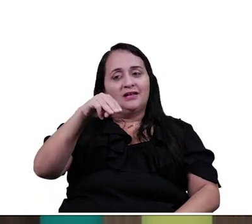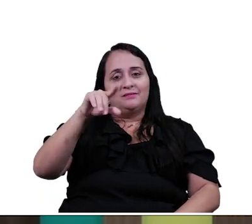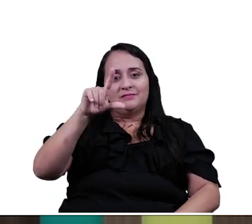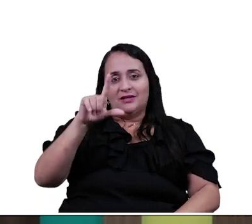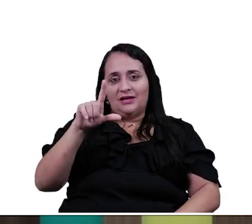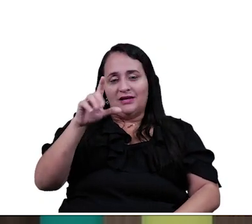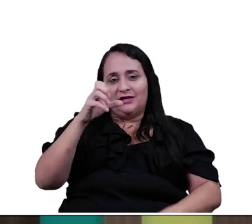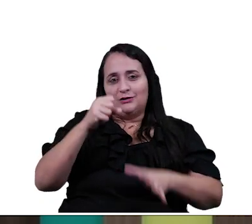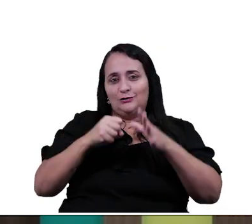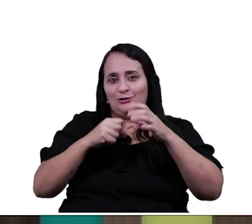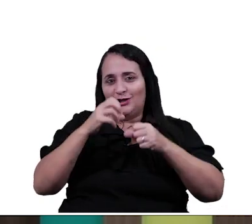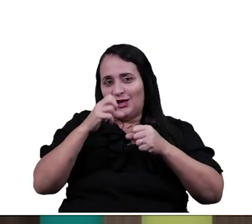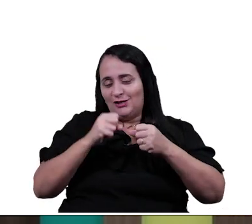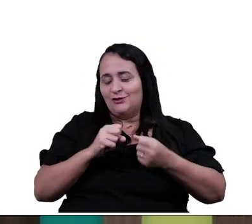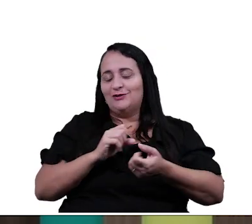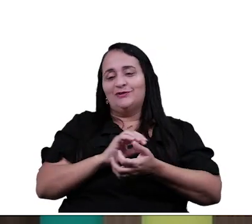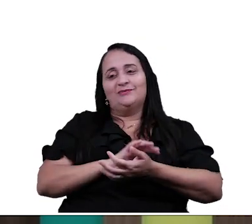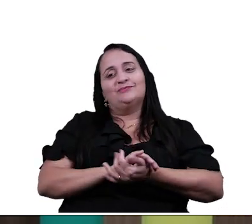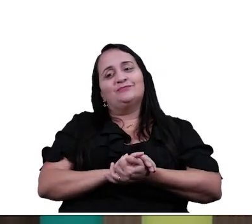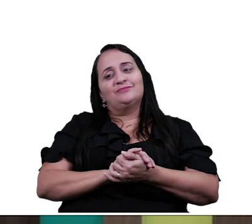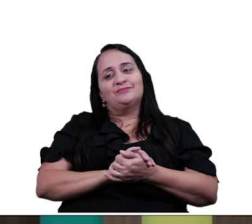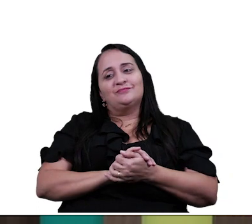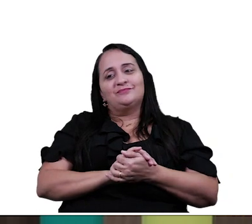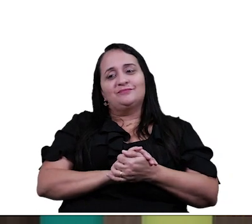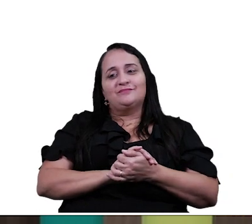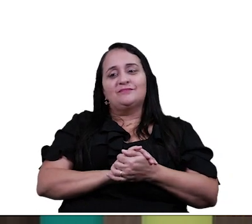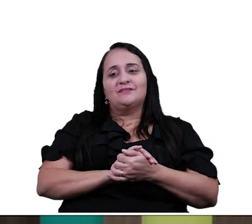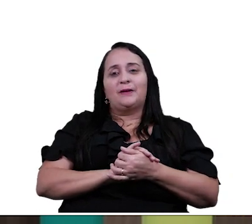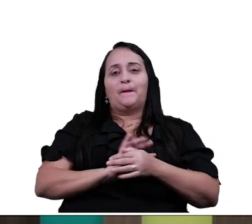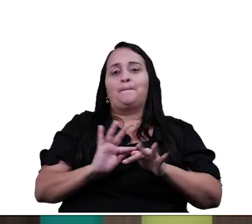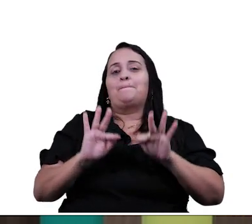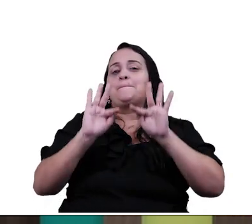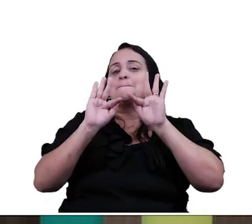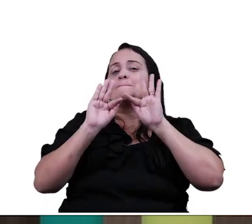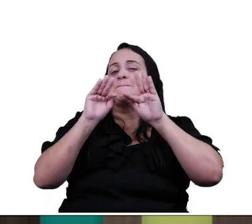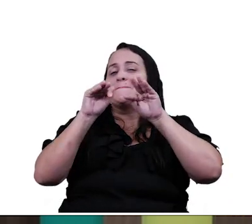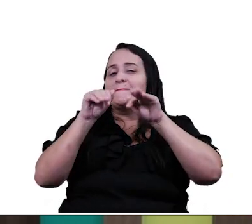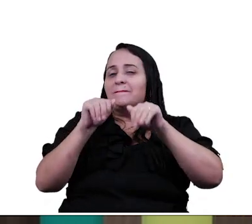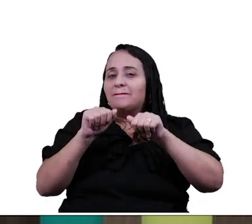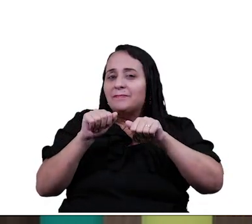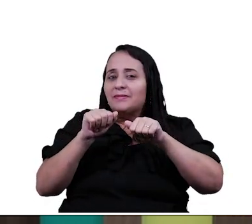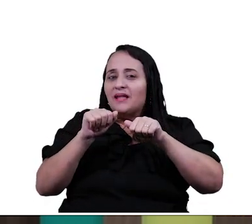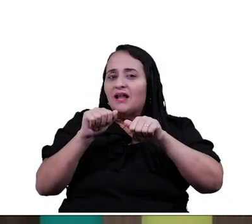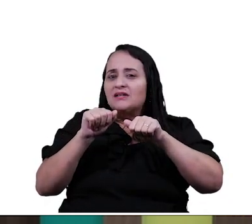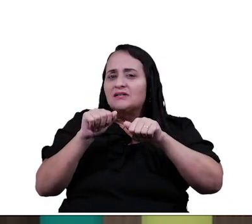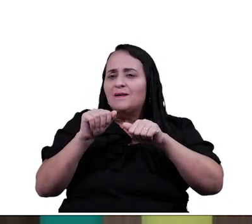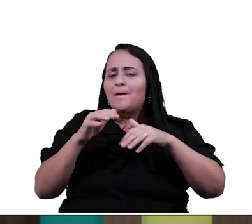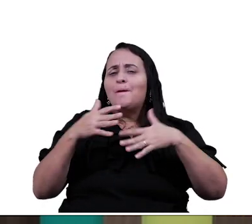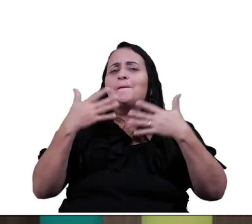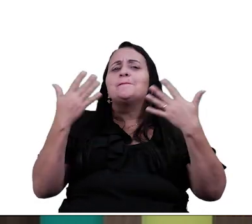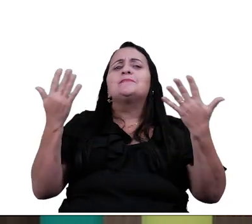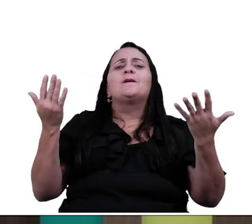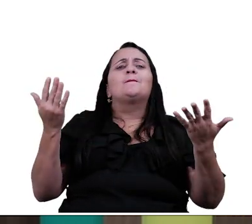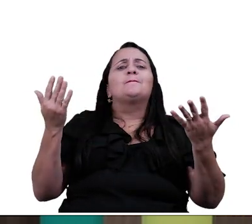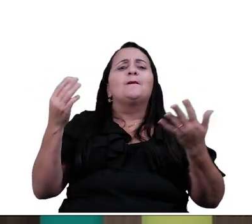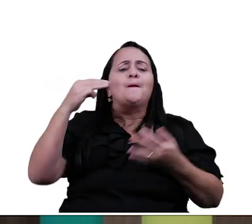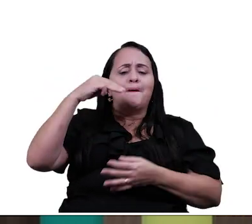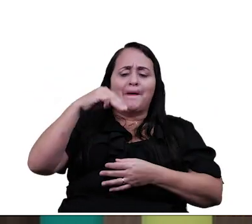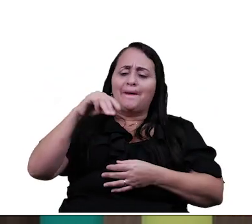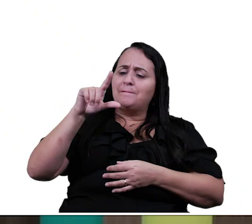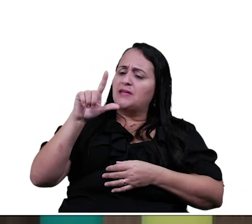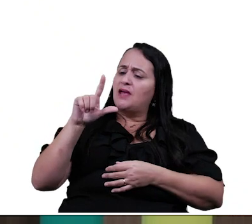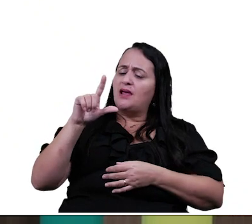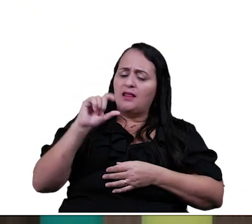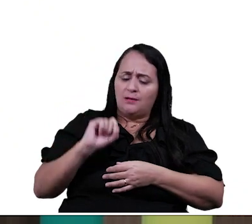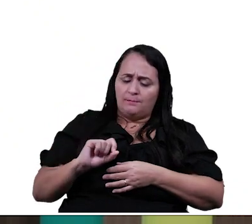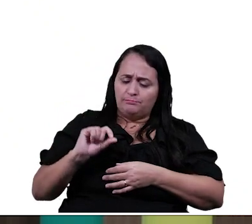50 ml de leite. Finalizando, então, quanto é de ml que vai ter o